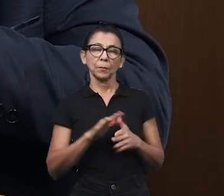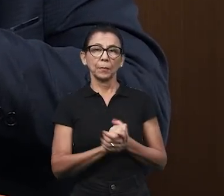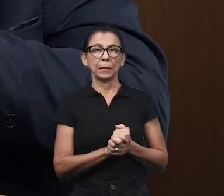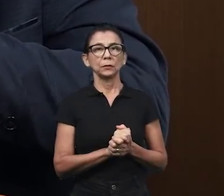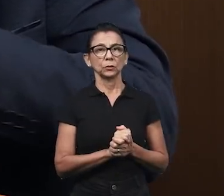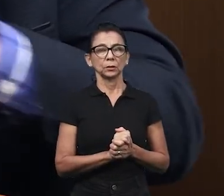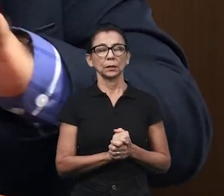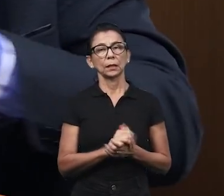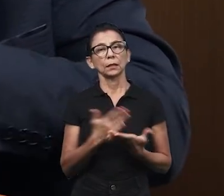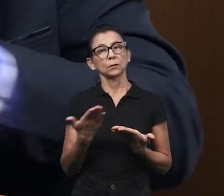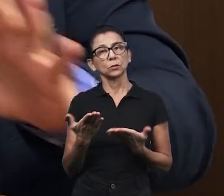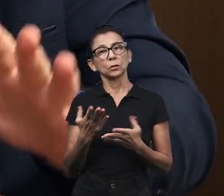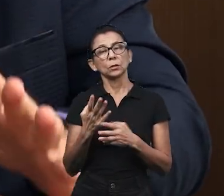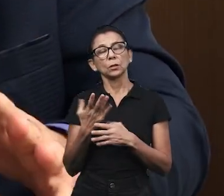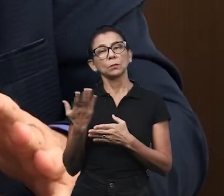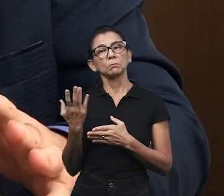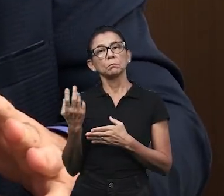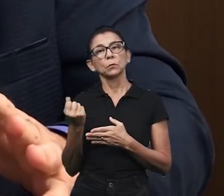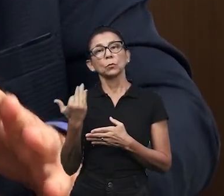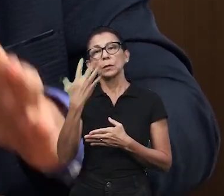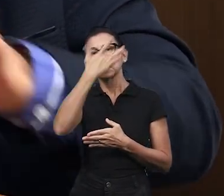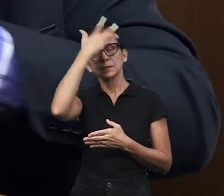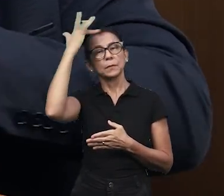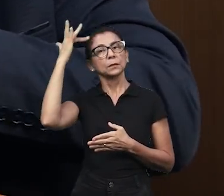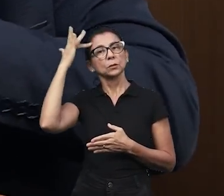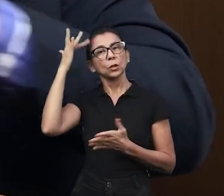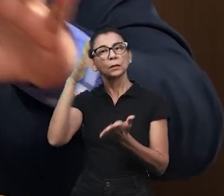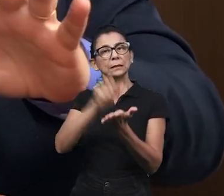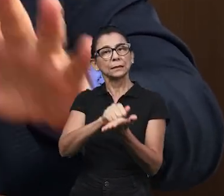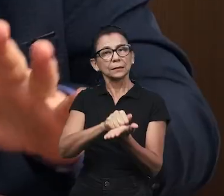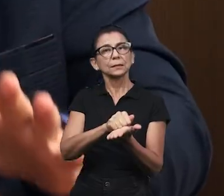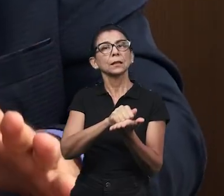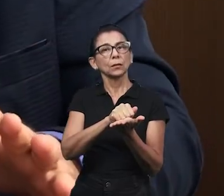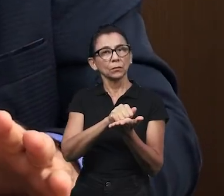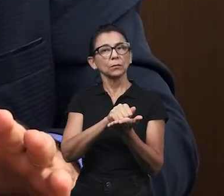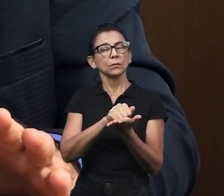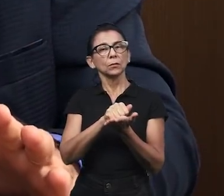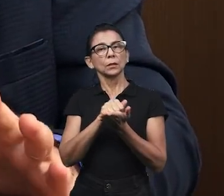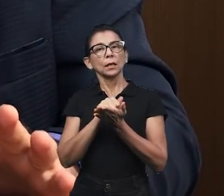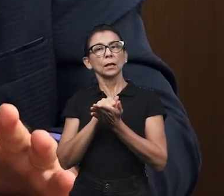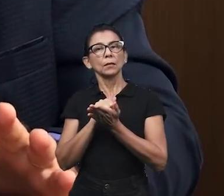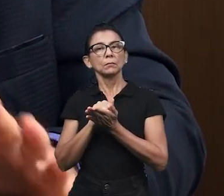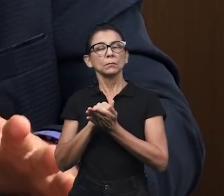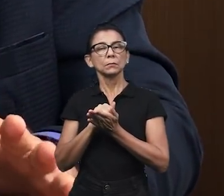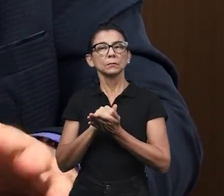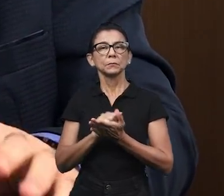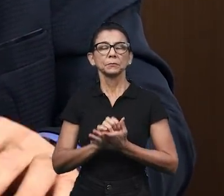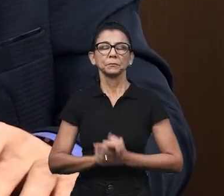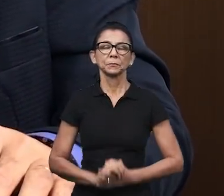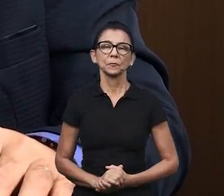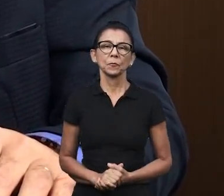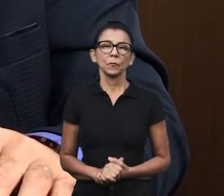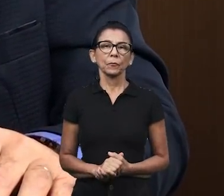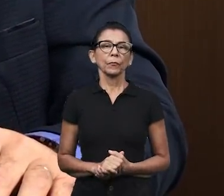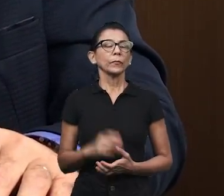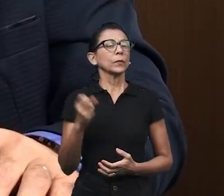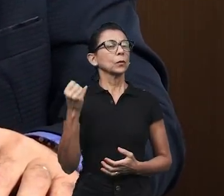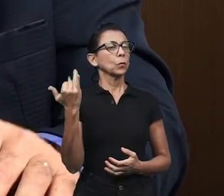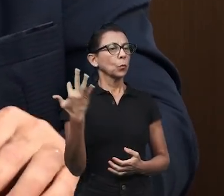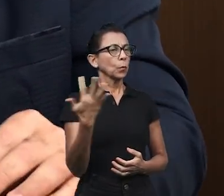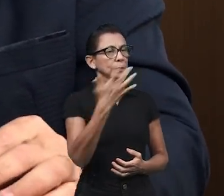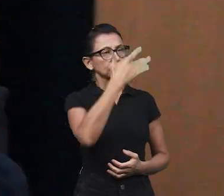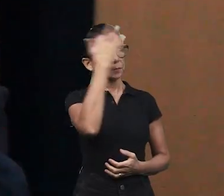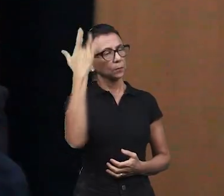hoje com um número médio, um número que normalmente ocorre num seminário, quantos voluntários a gente tem trabalhando a